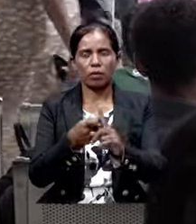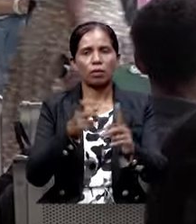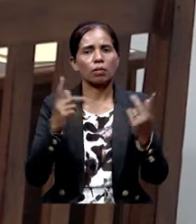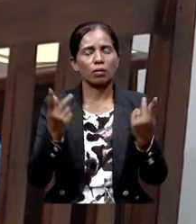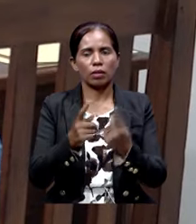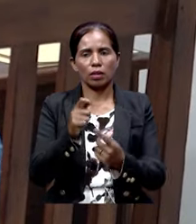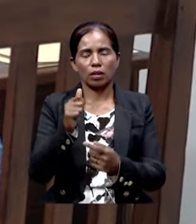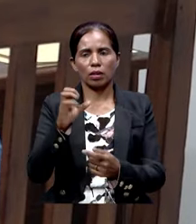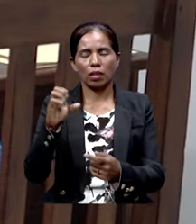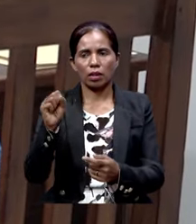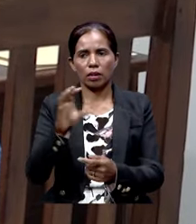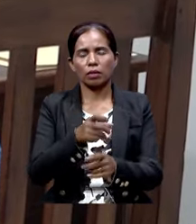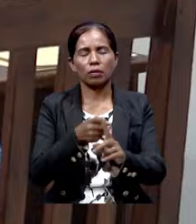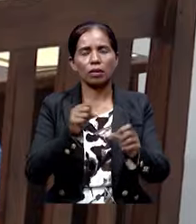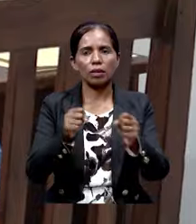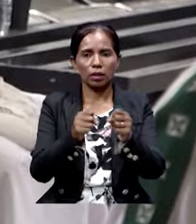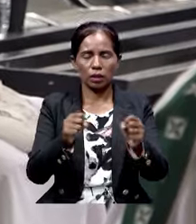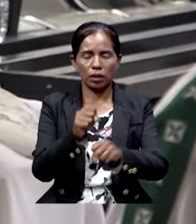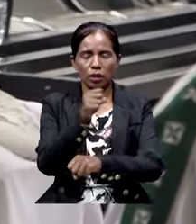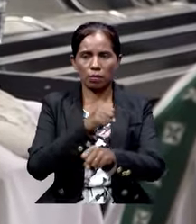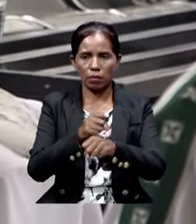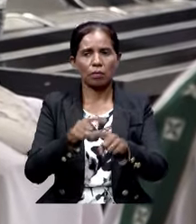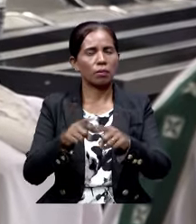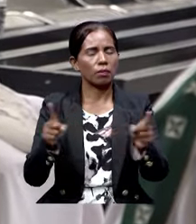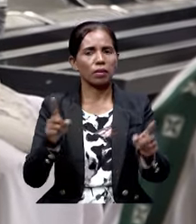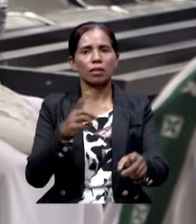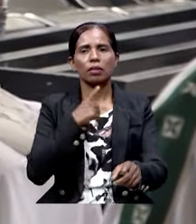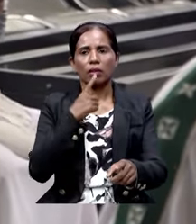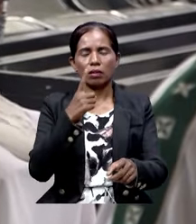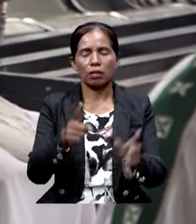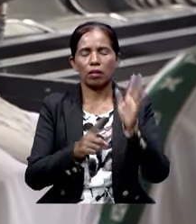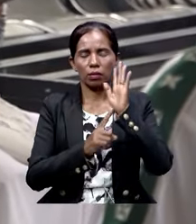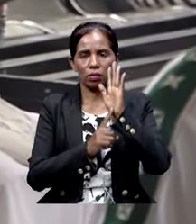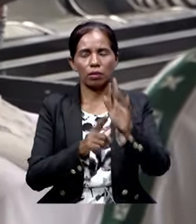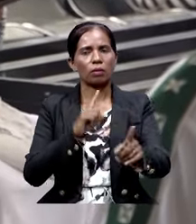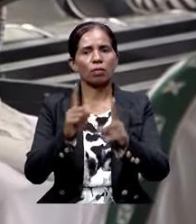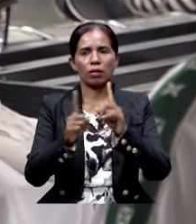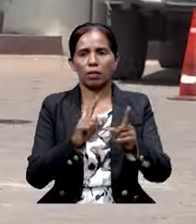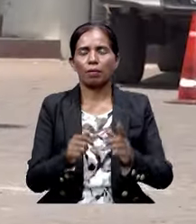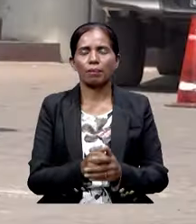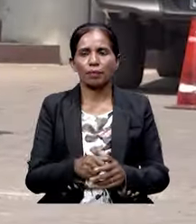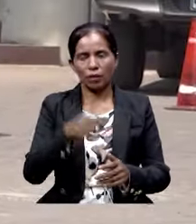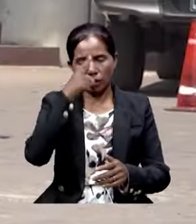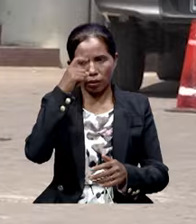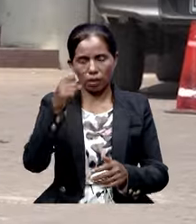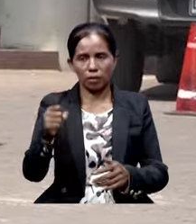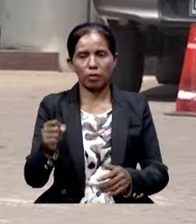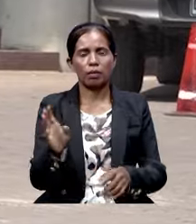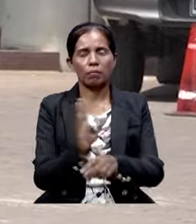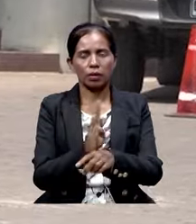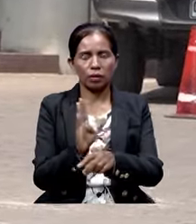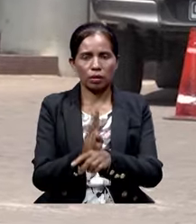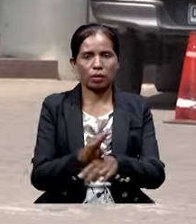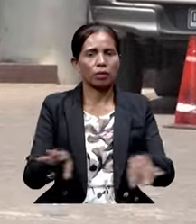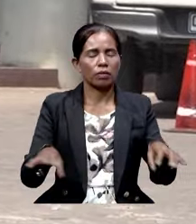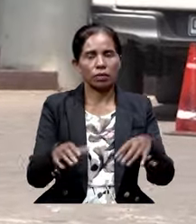Thales Rousse Singapura. Mas o diretor não lhe abelha atuar o comentário. Com razão, ocupado com o serviço